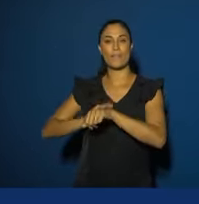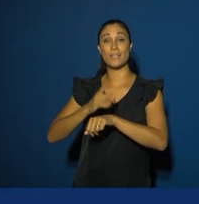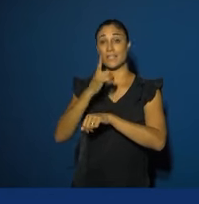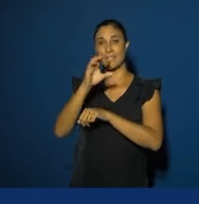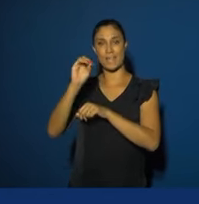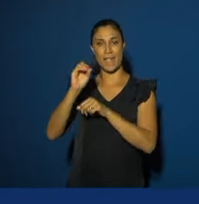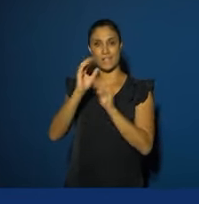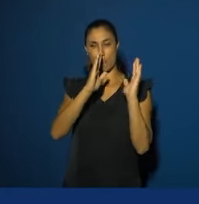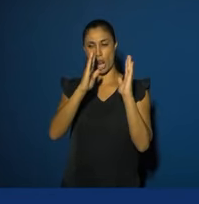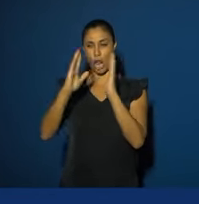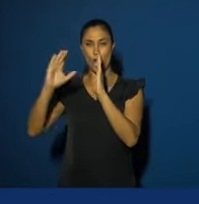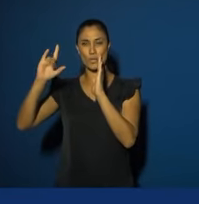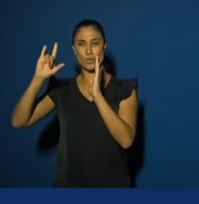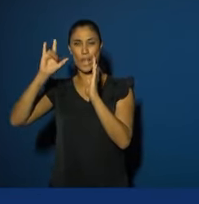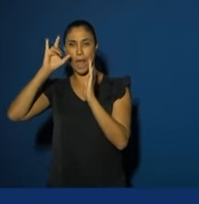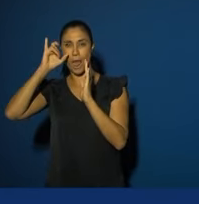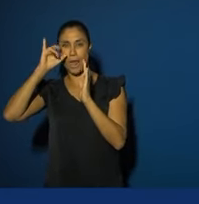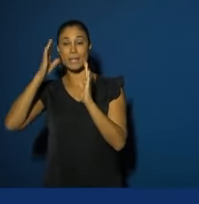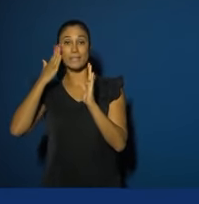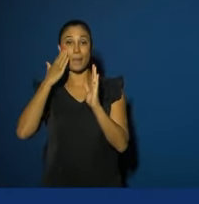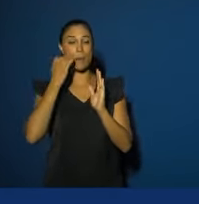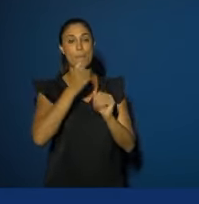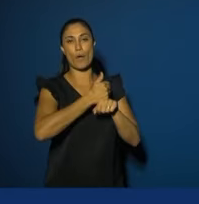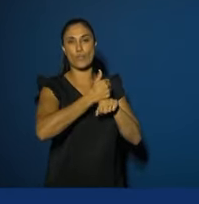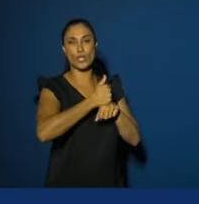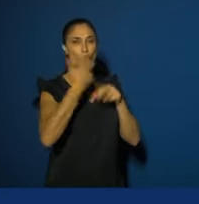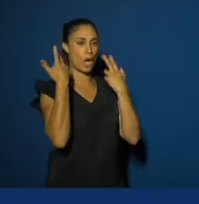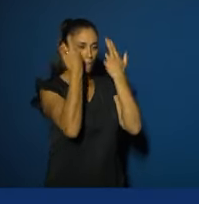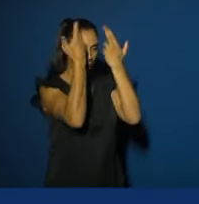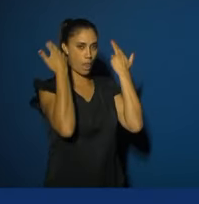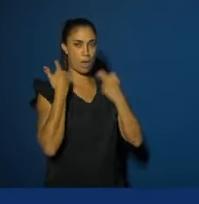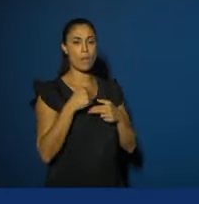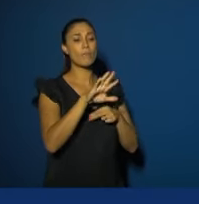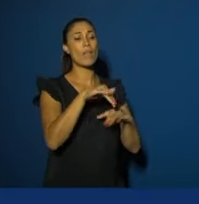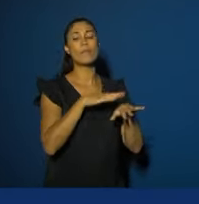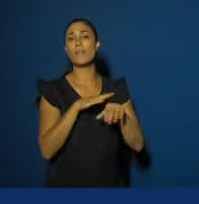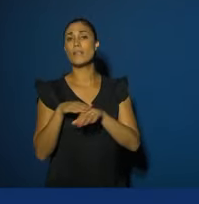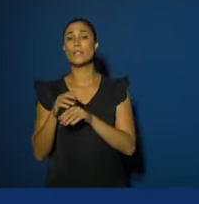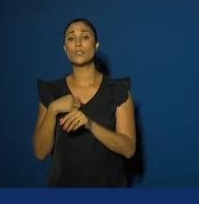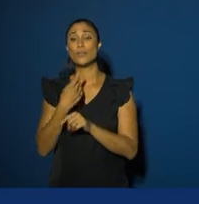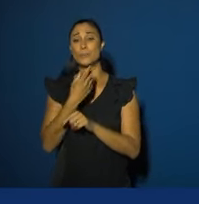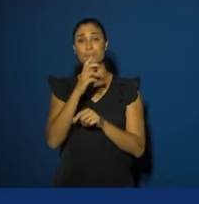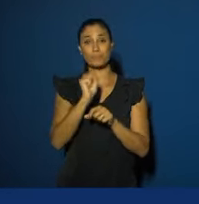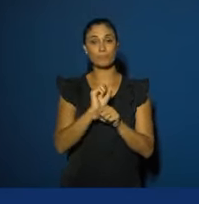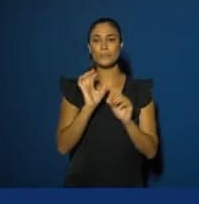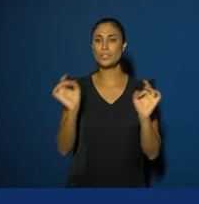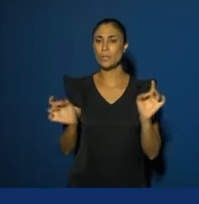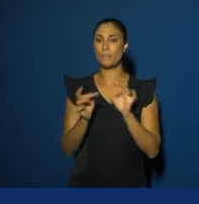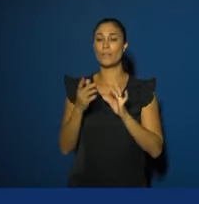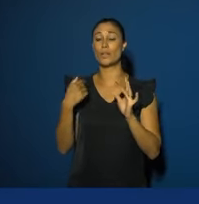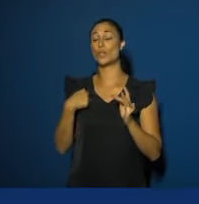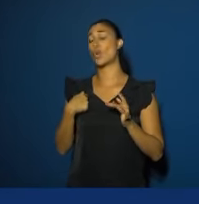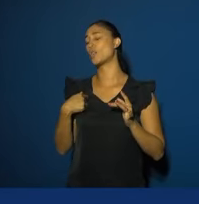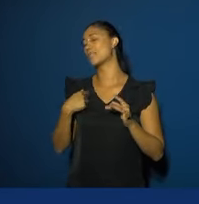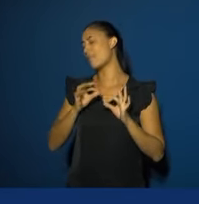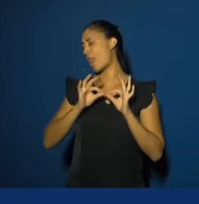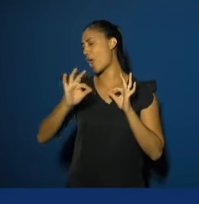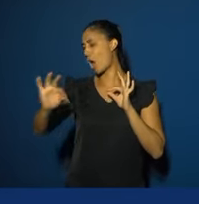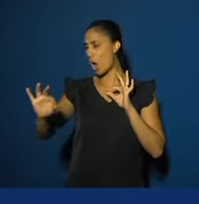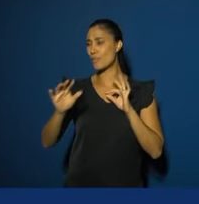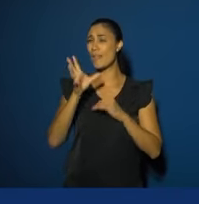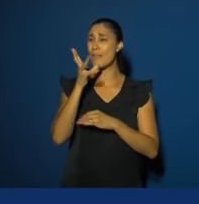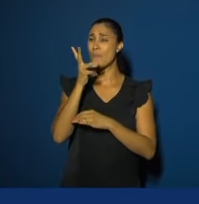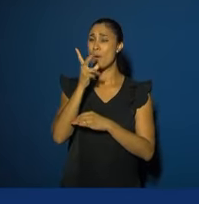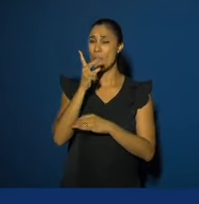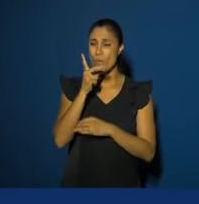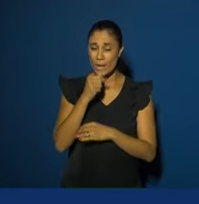Instagram pegava uma cabeleireira que já tava fazendo outra que já tava fazendo quando foi nos 10 eu falei nossa isso vai muito longe ainda gente vai